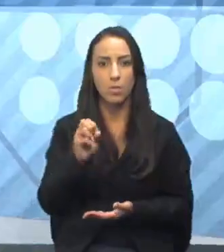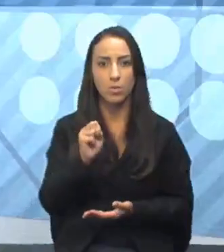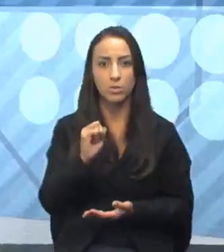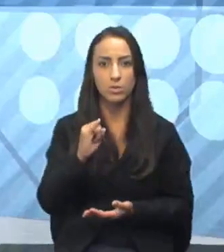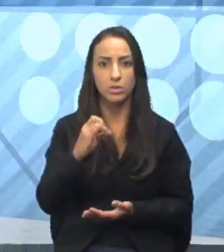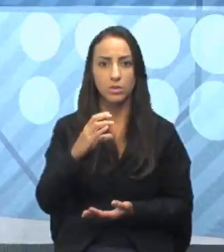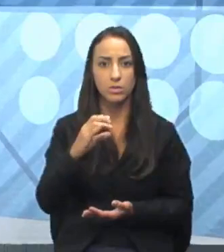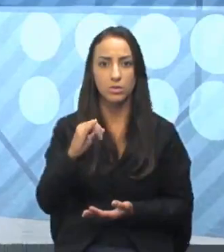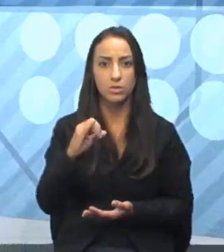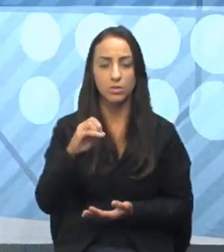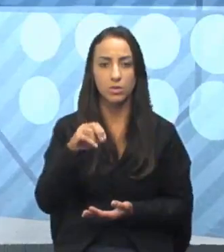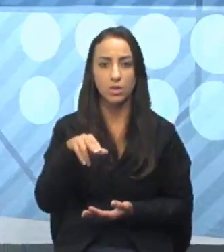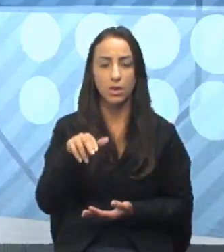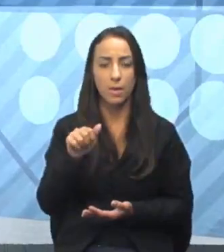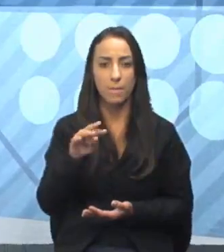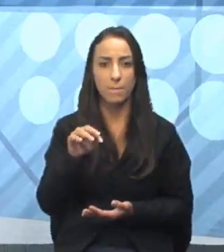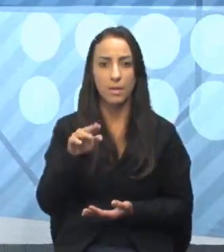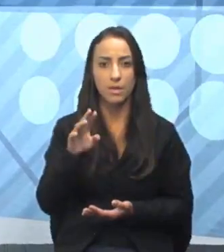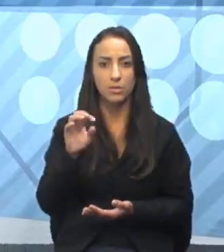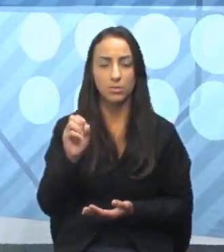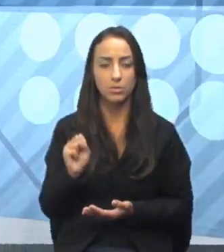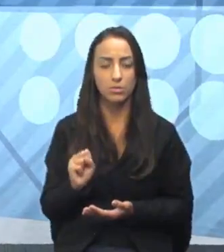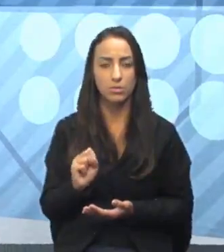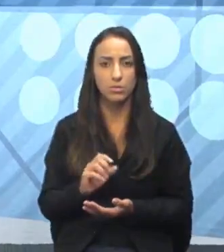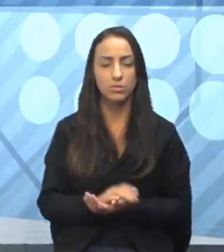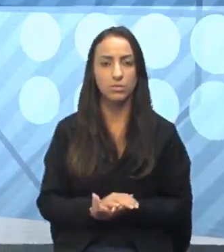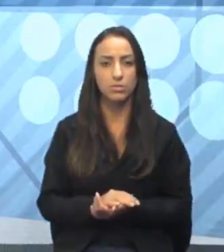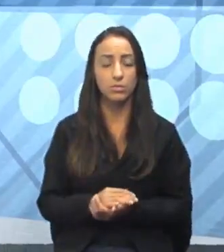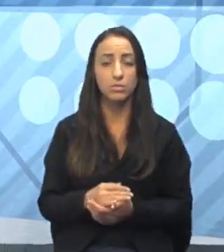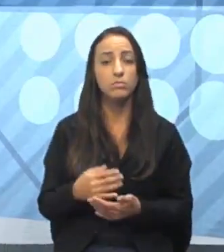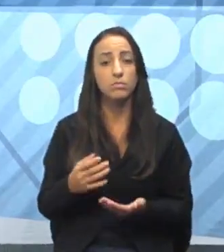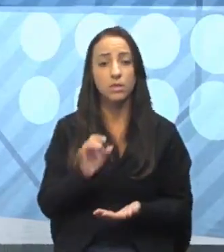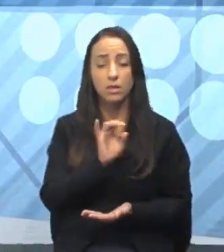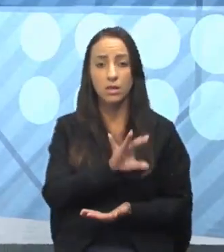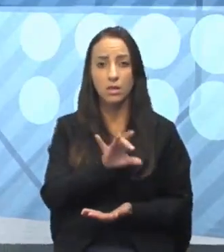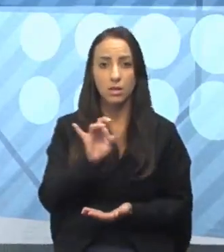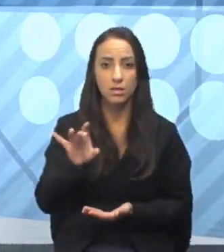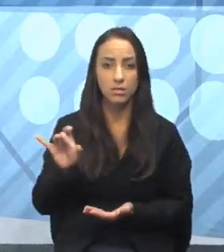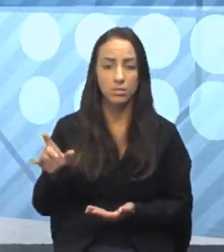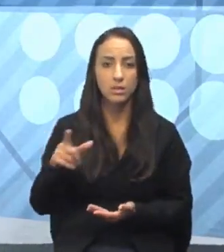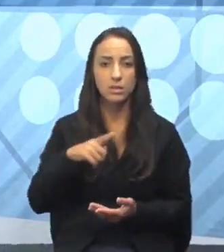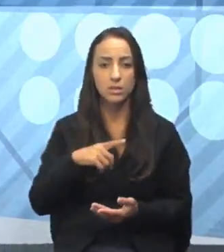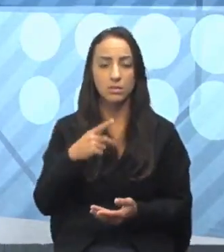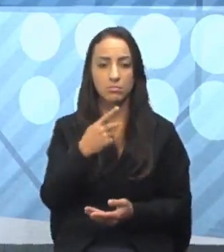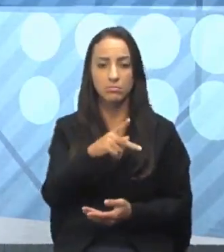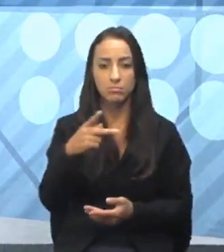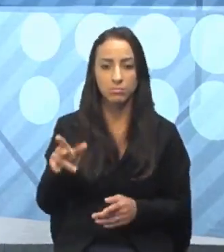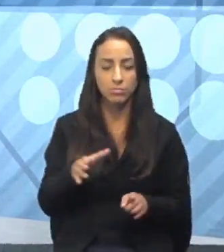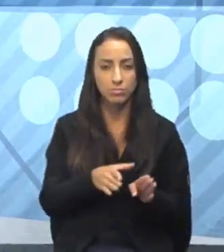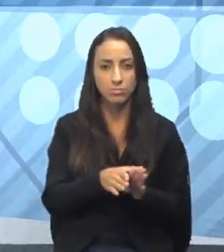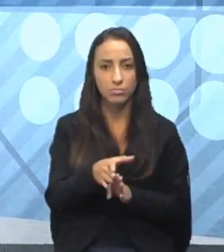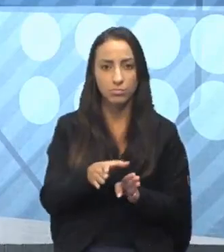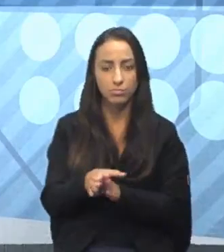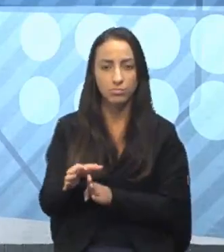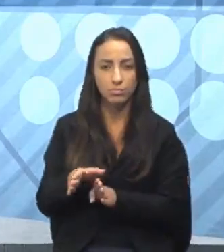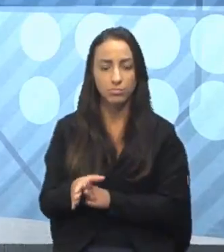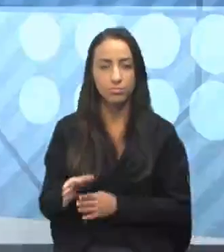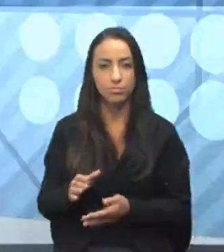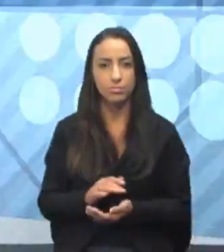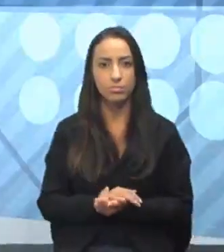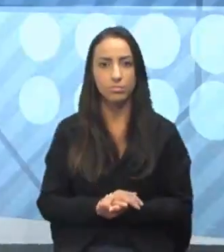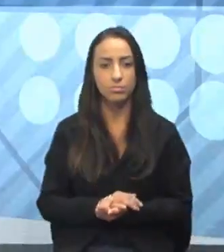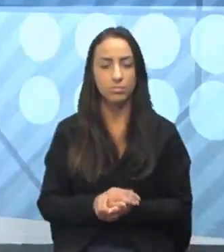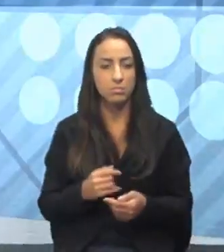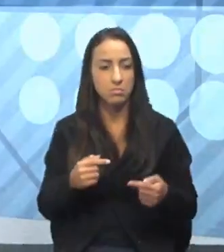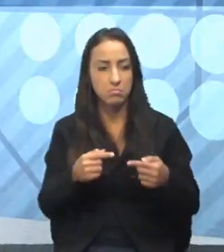diversos posicionamentos, diversas posições, e veja que cada uma delas possui uma indicação, ou seja,